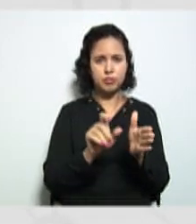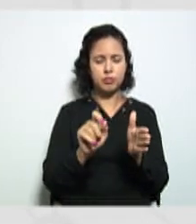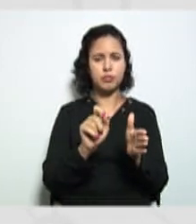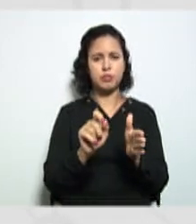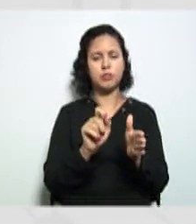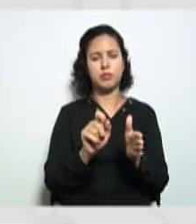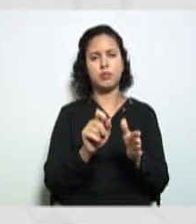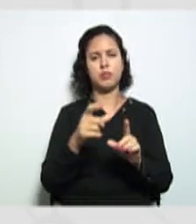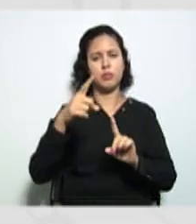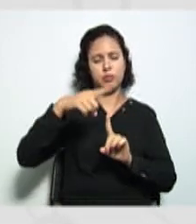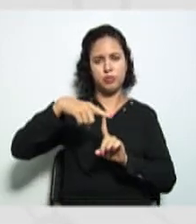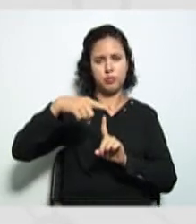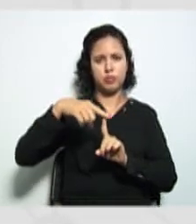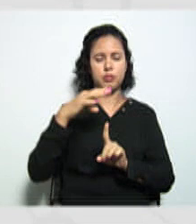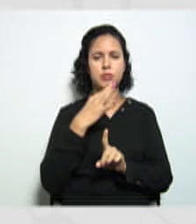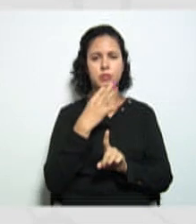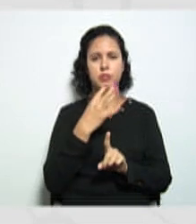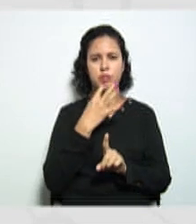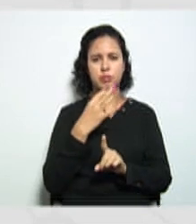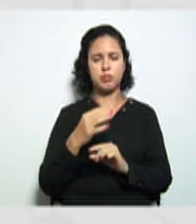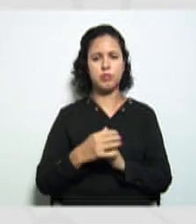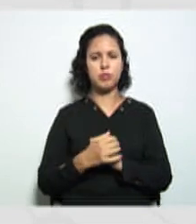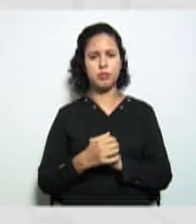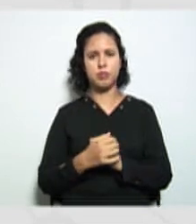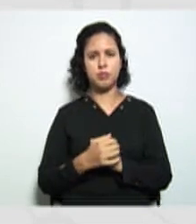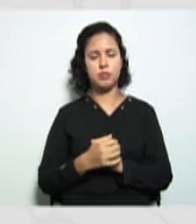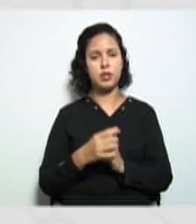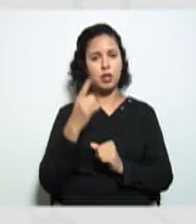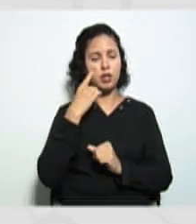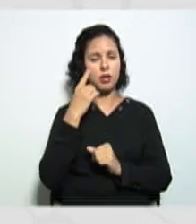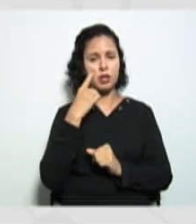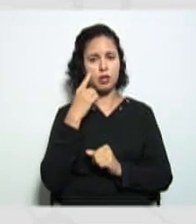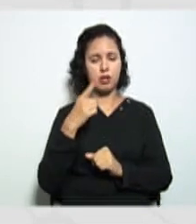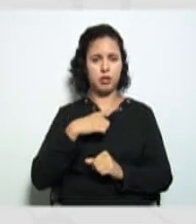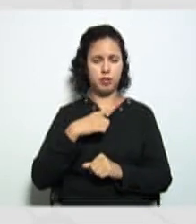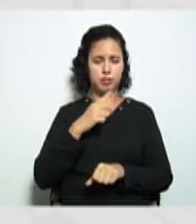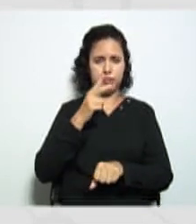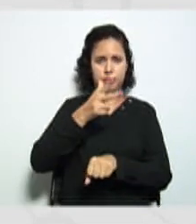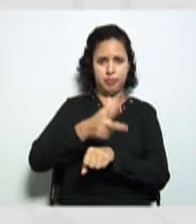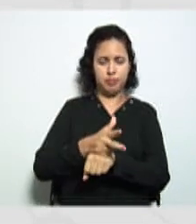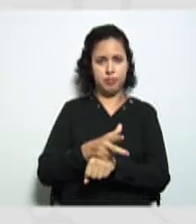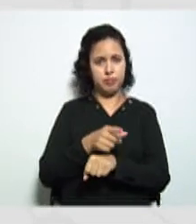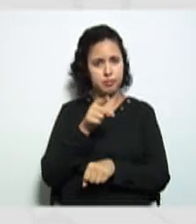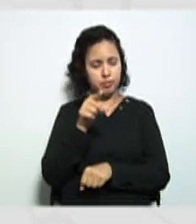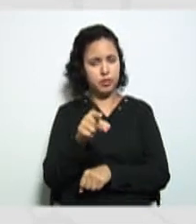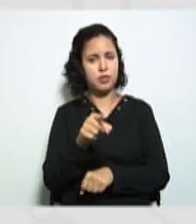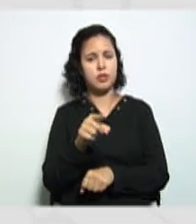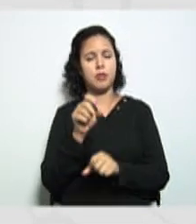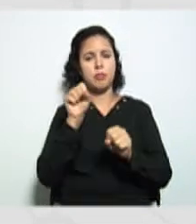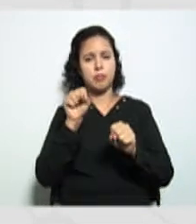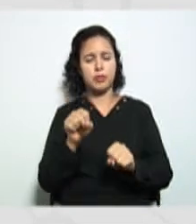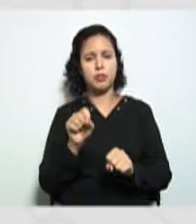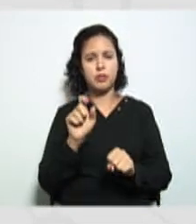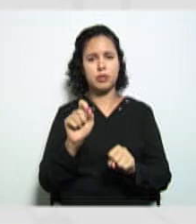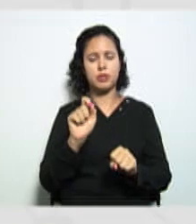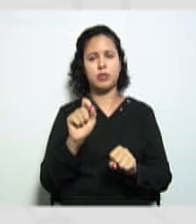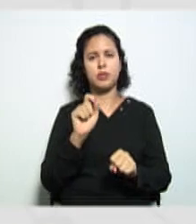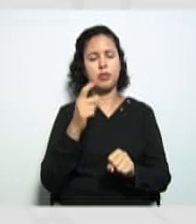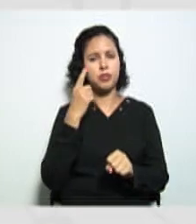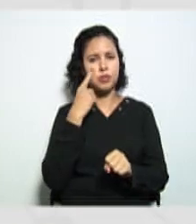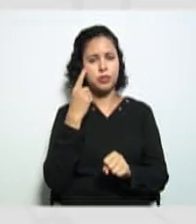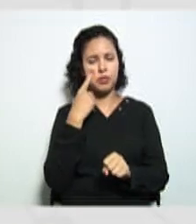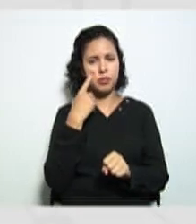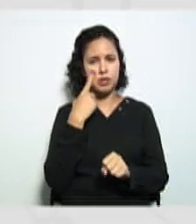esses tipos de conhecimento, tá? A gente tem um vídeo para você aí, para que você possa